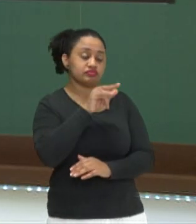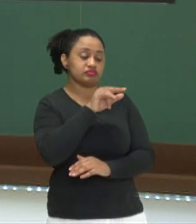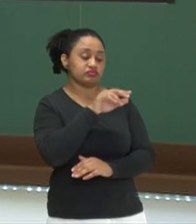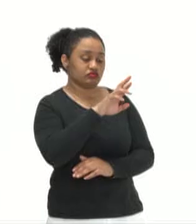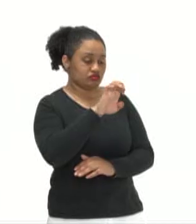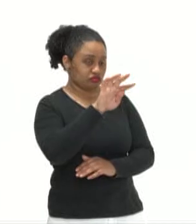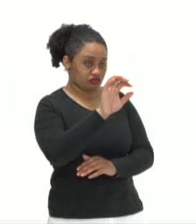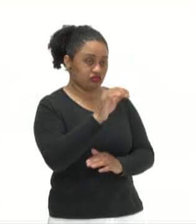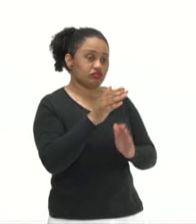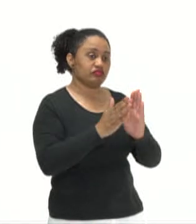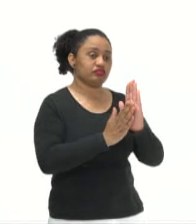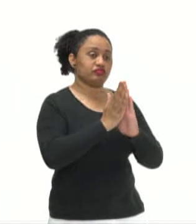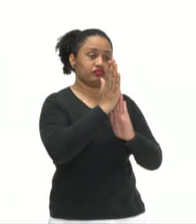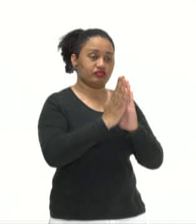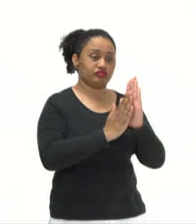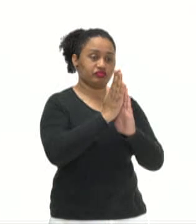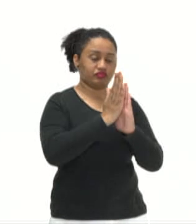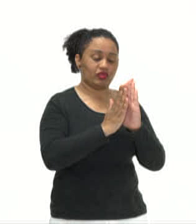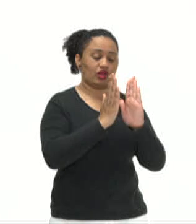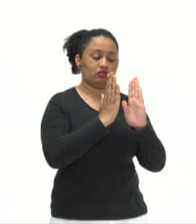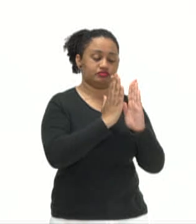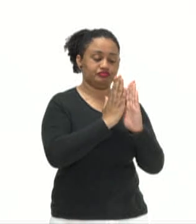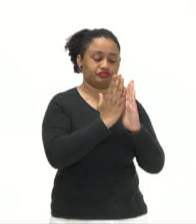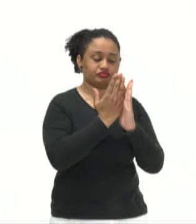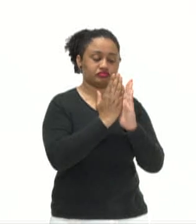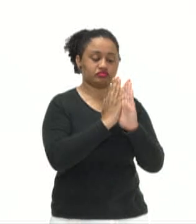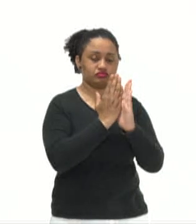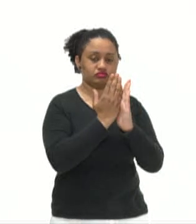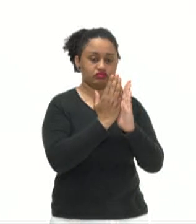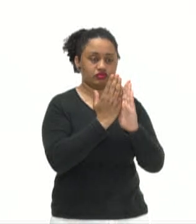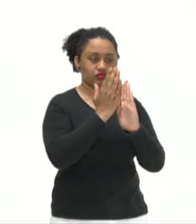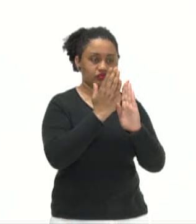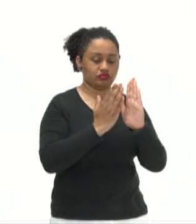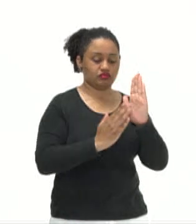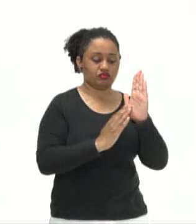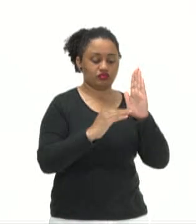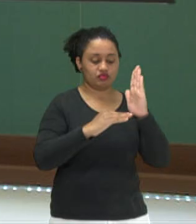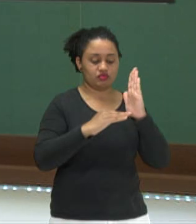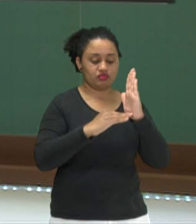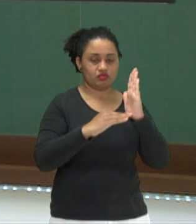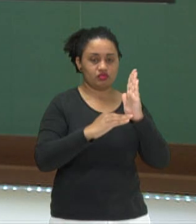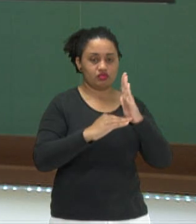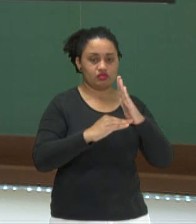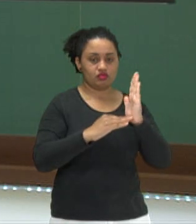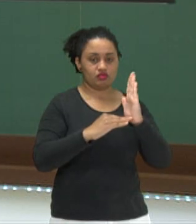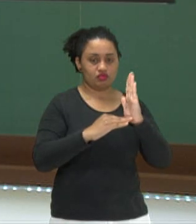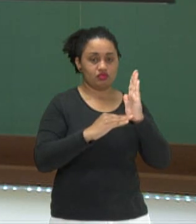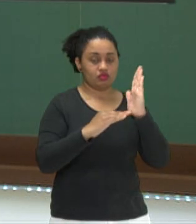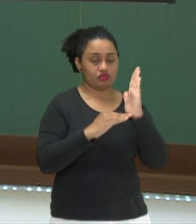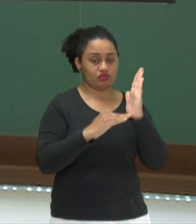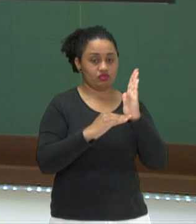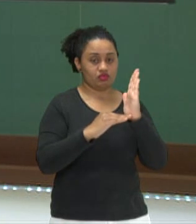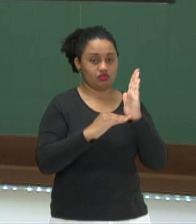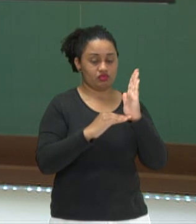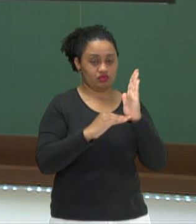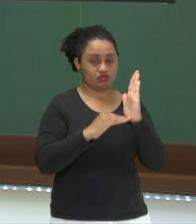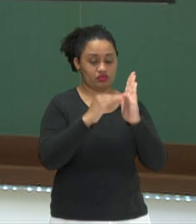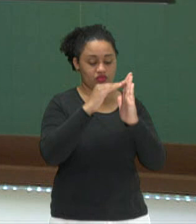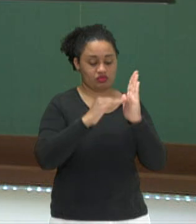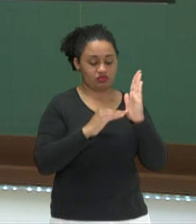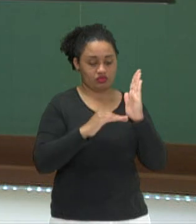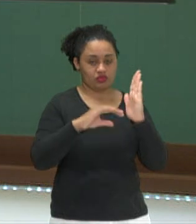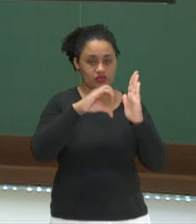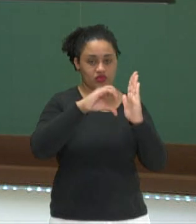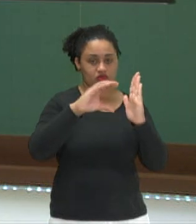reto, as arestas laterais são perpendiculares às bases, ou seja, elas vão formar com a base 90